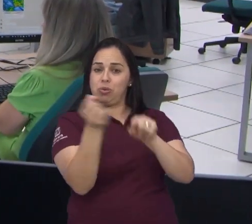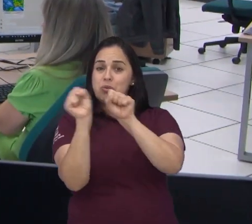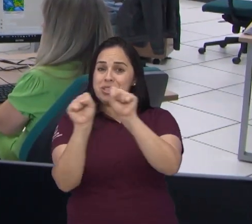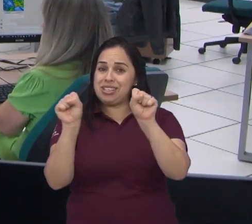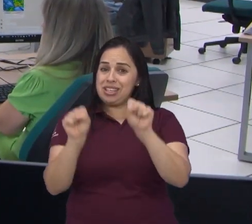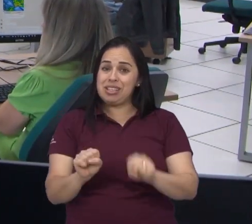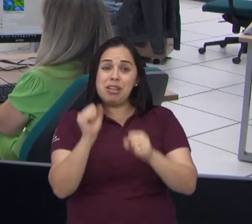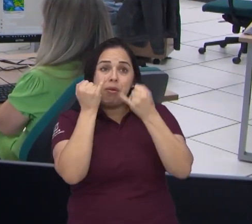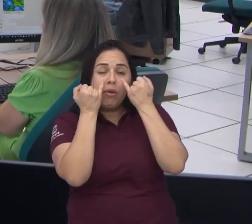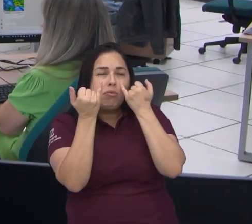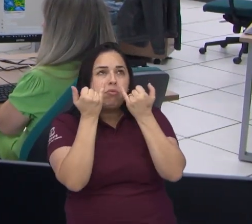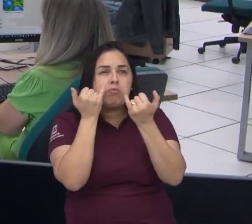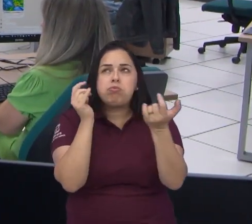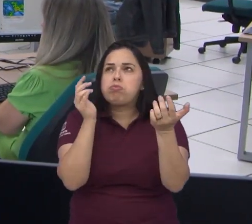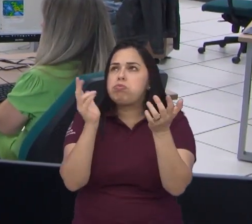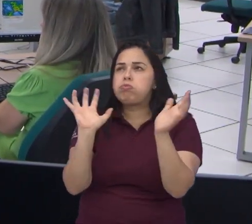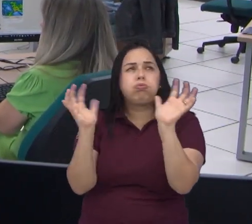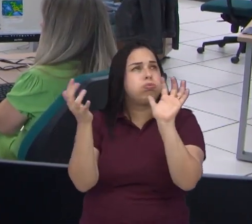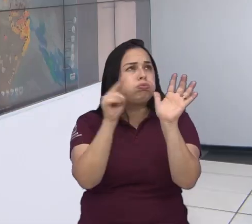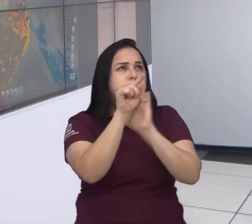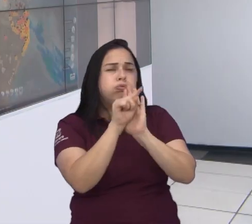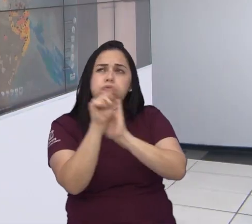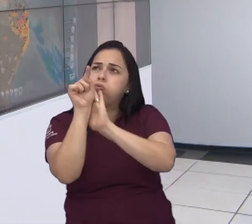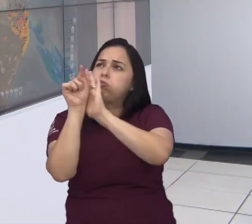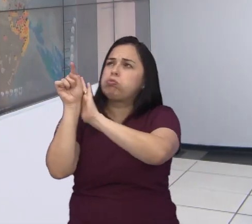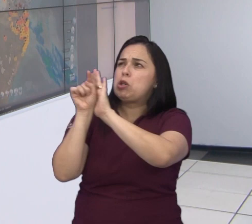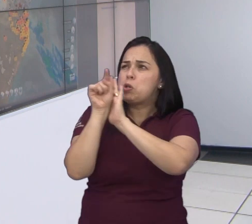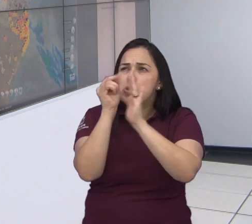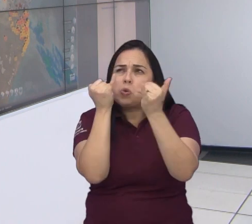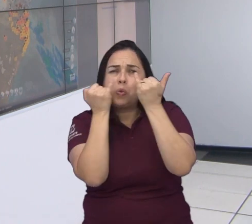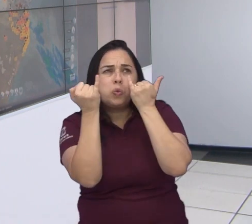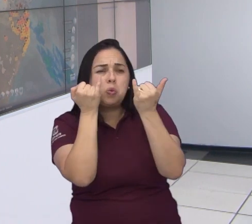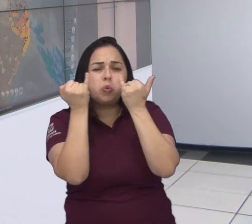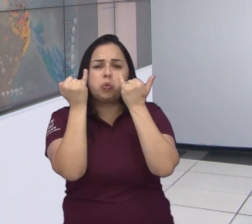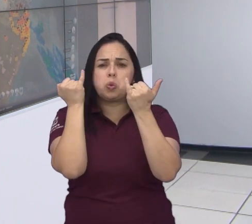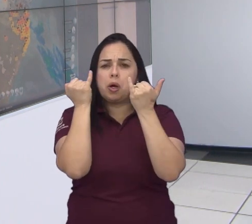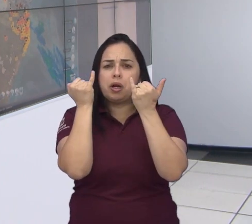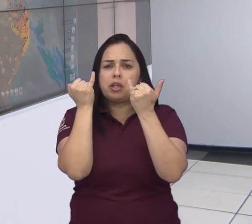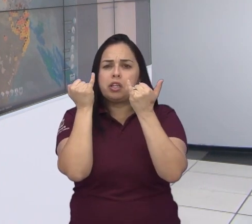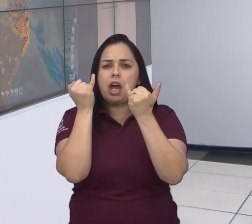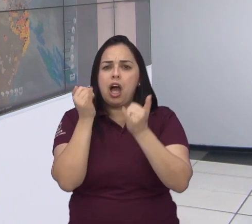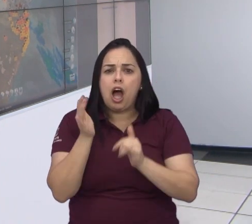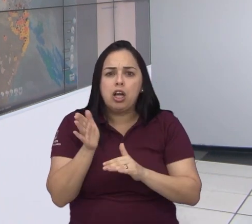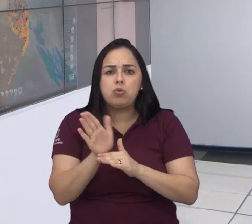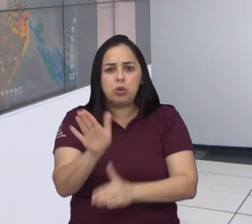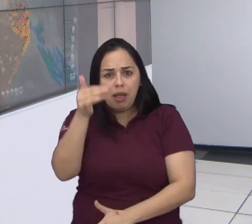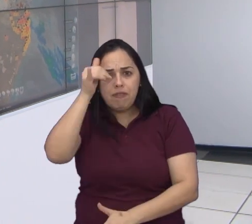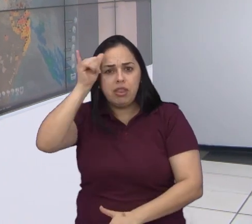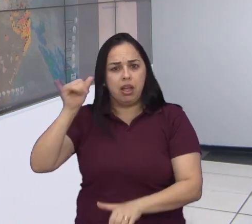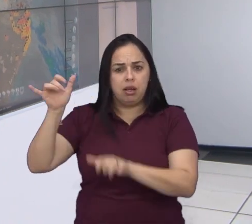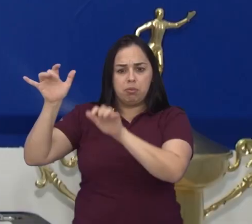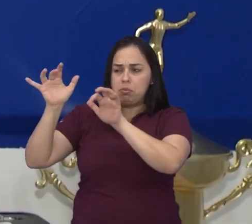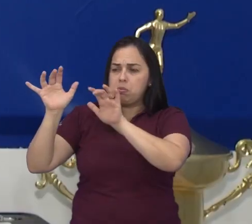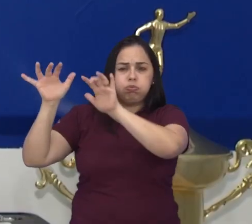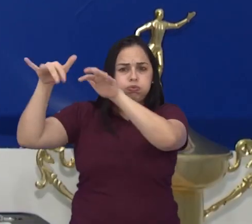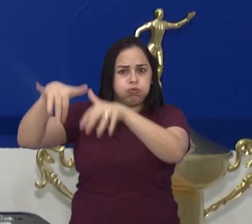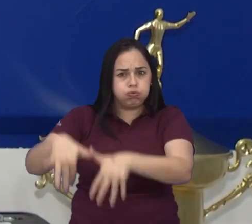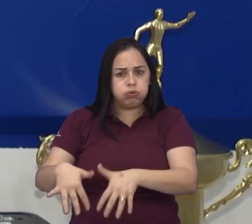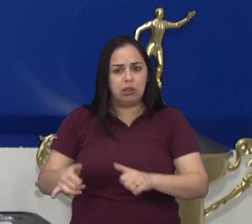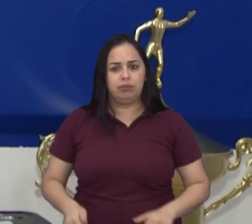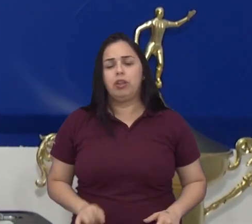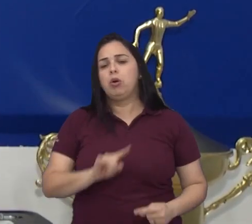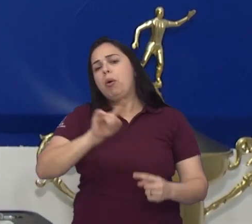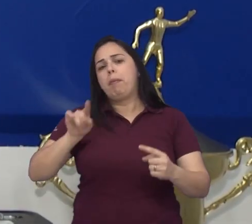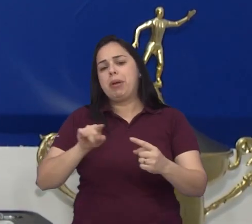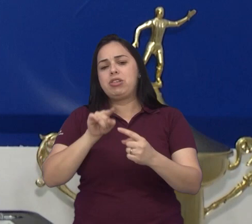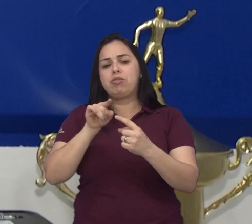sistema de informações de monitoramento com dados que colaborem com a prevenção de desastres. E